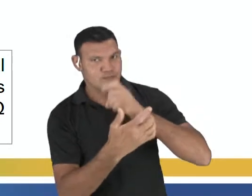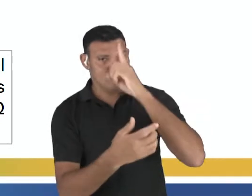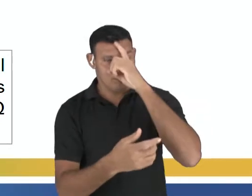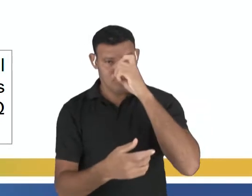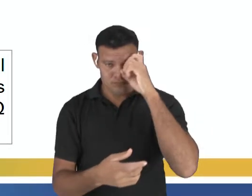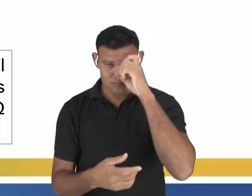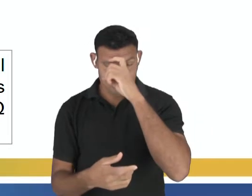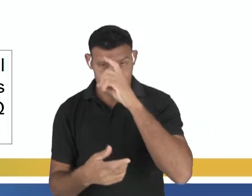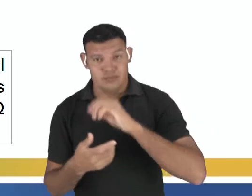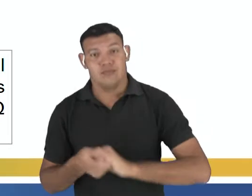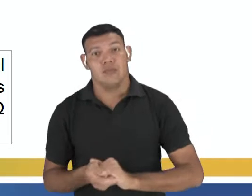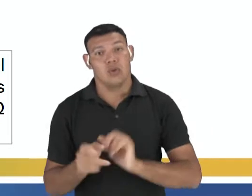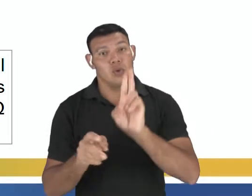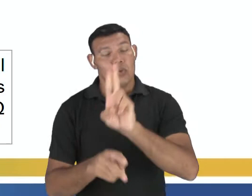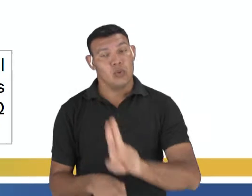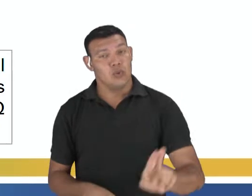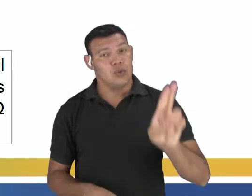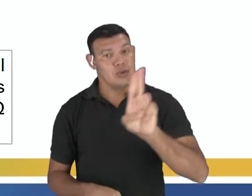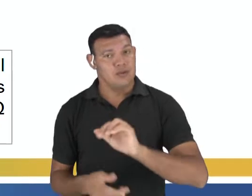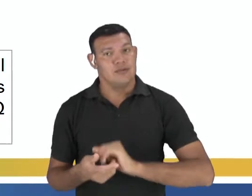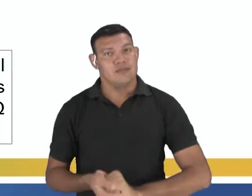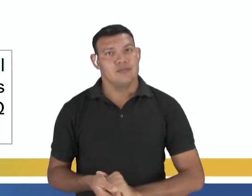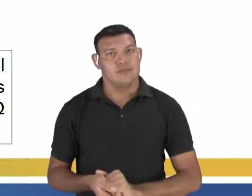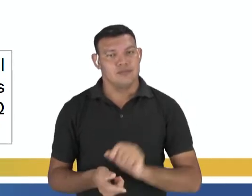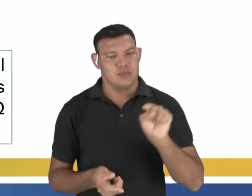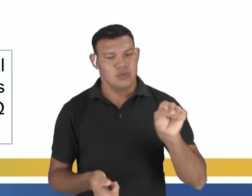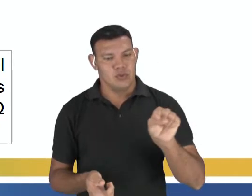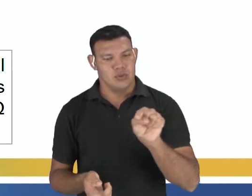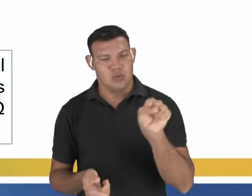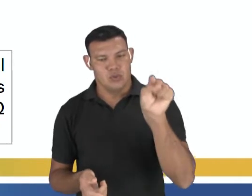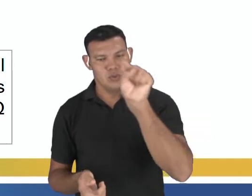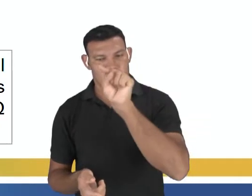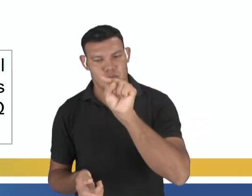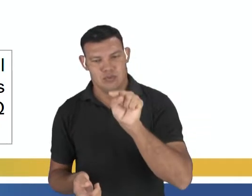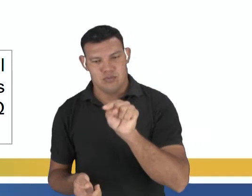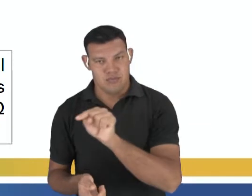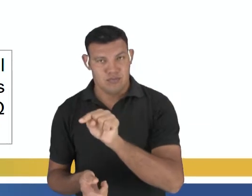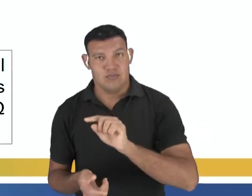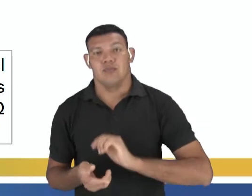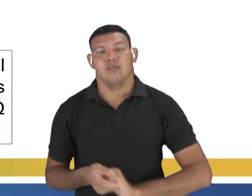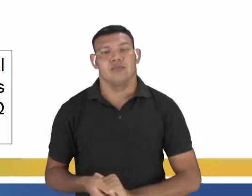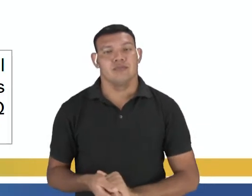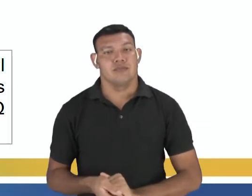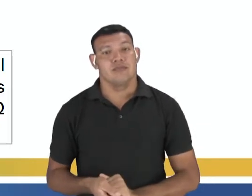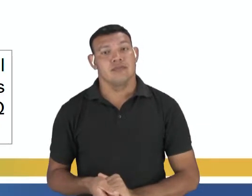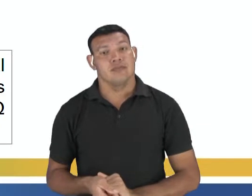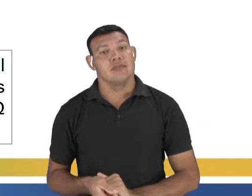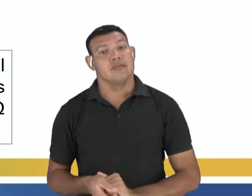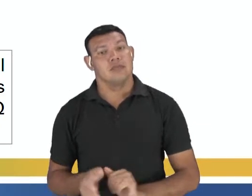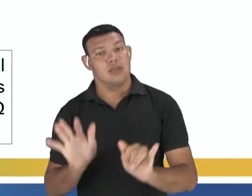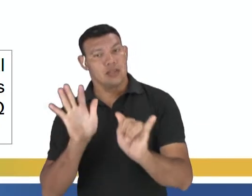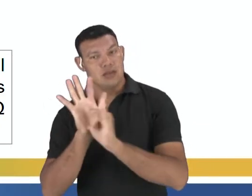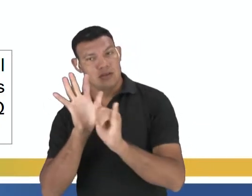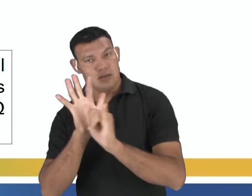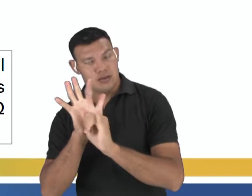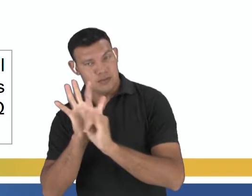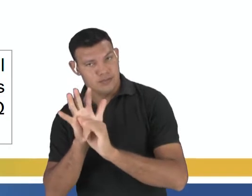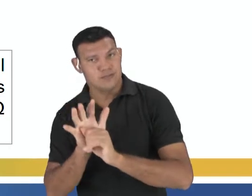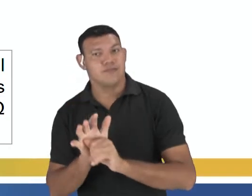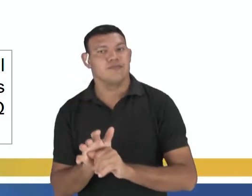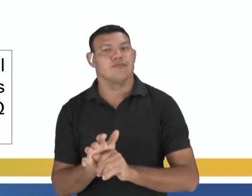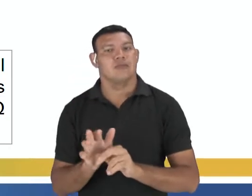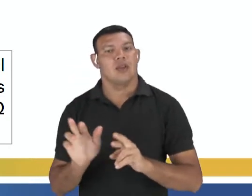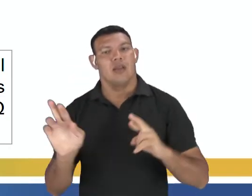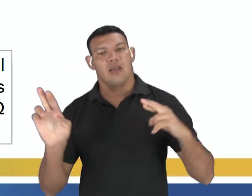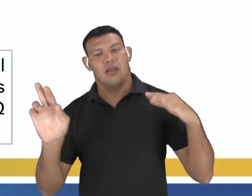hospital. A gente usa o símbolozinho ômega, a letrazinha ômega, para denotar, para